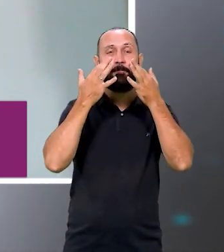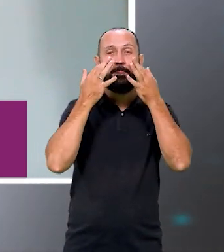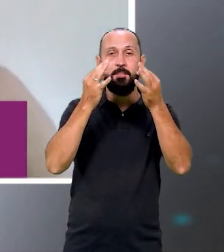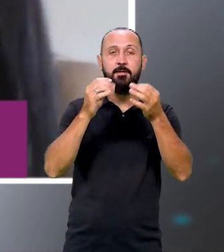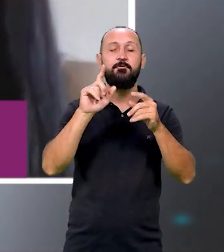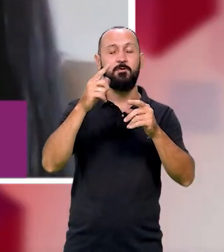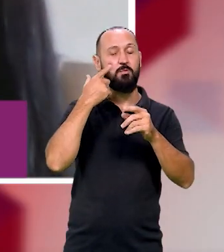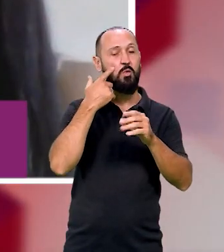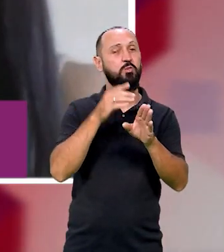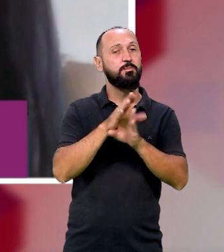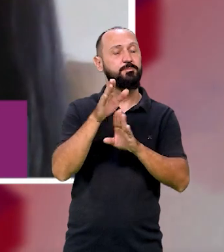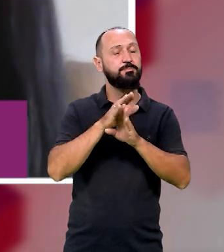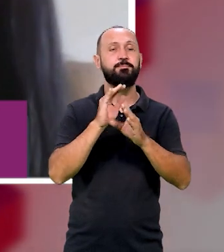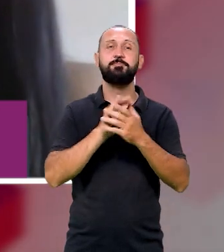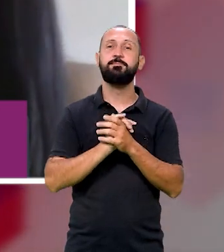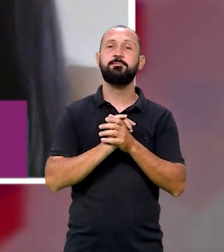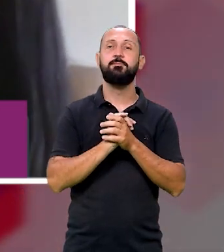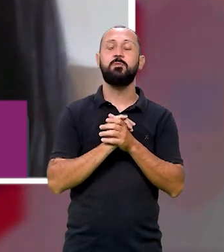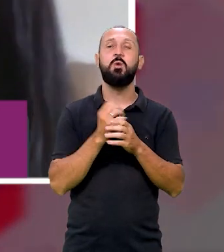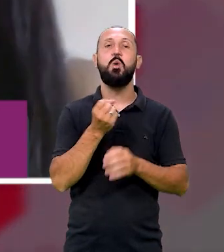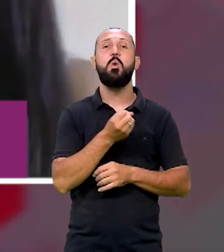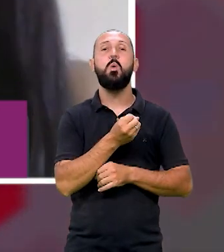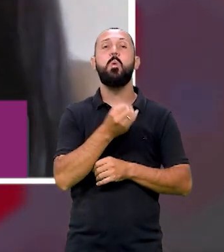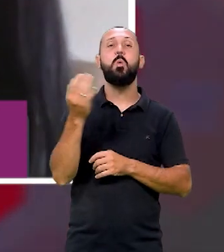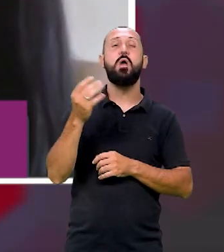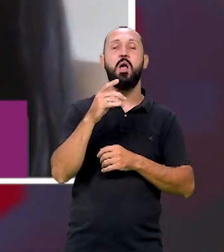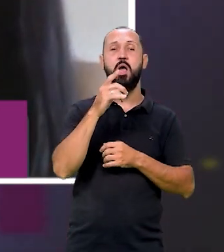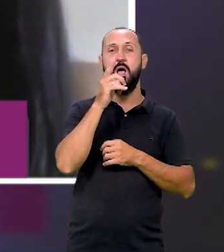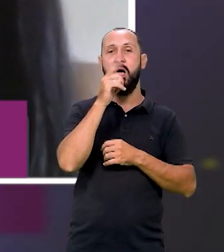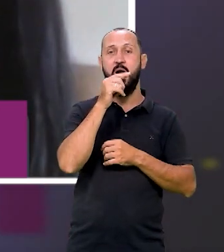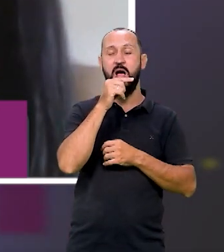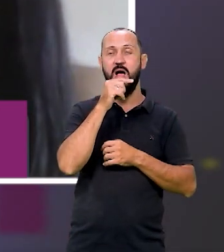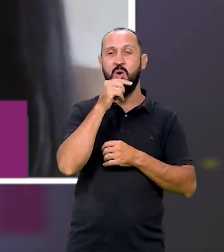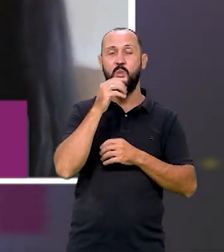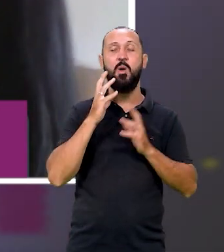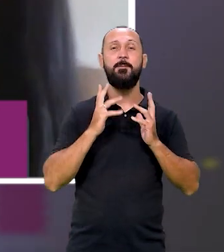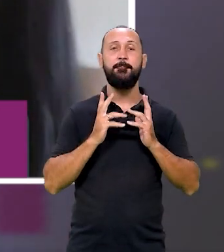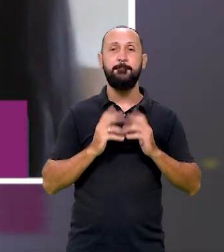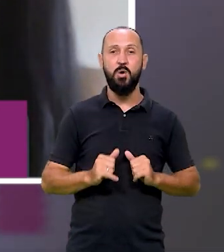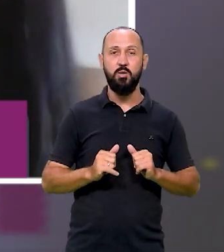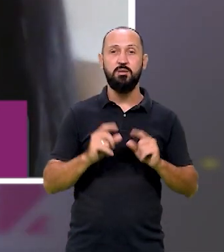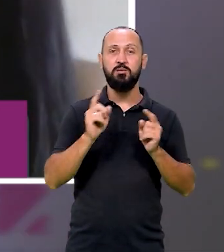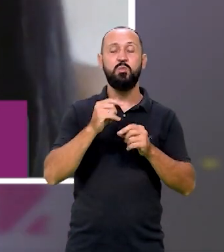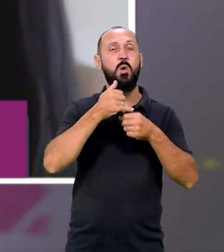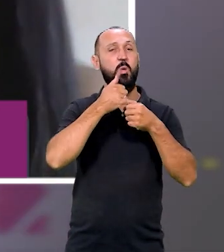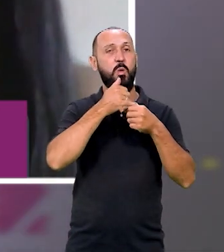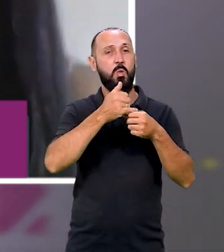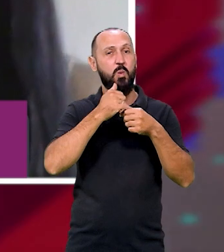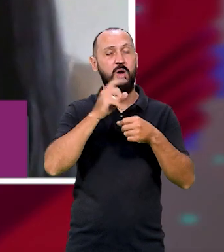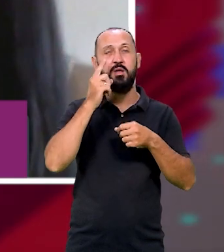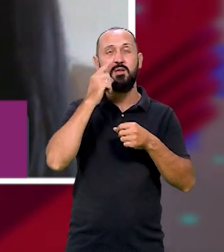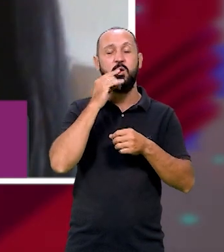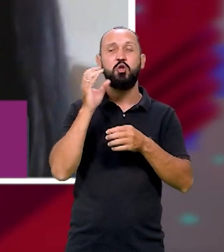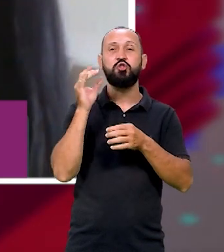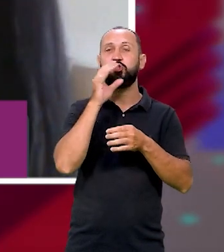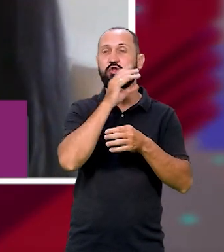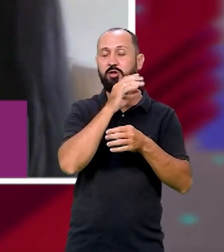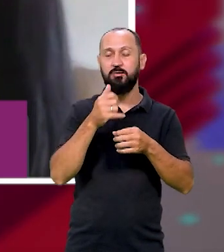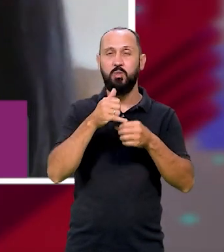se atentar muito, vamos lá para as dicas, né? Se atentar com a quantidade que você está ingerindo de água pura, tá? Não é tereré e